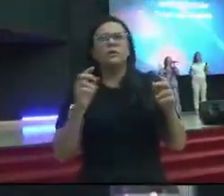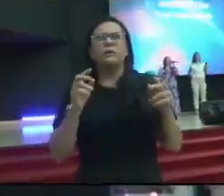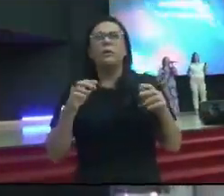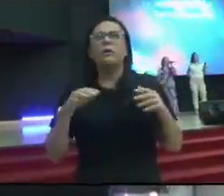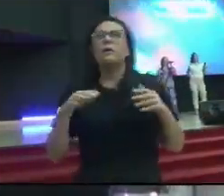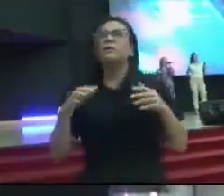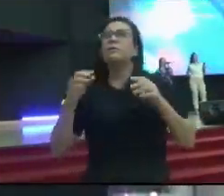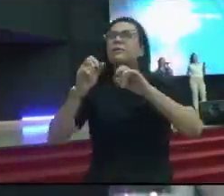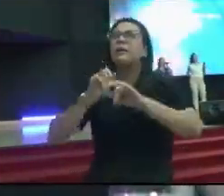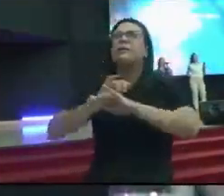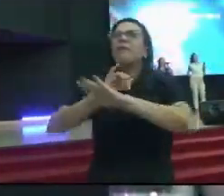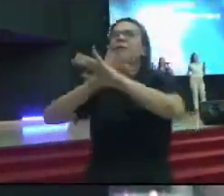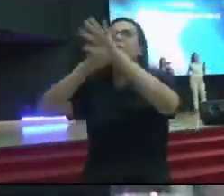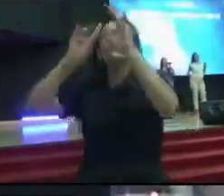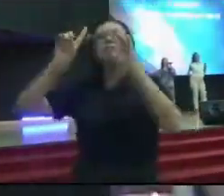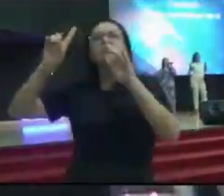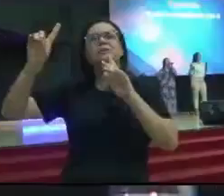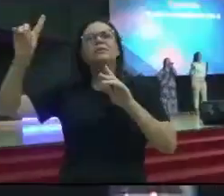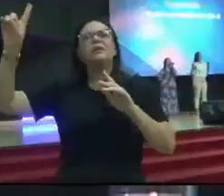a glória.